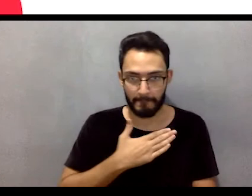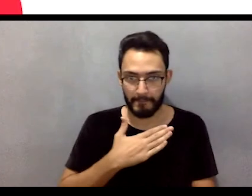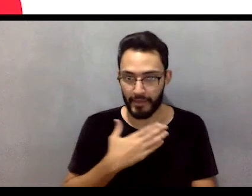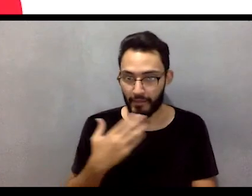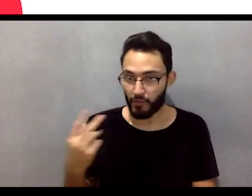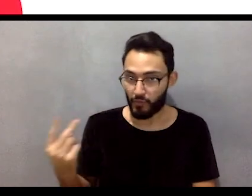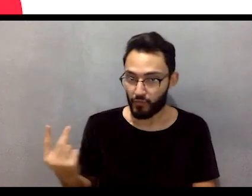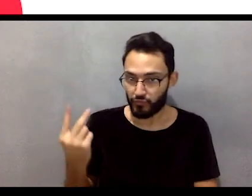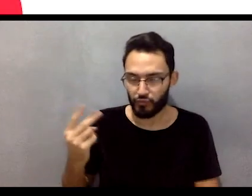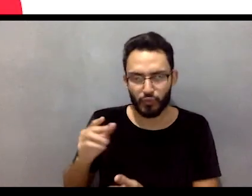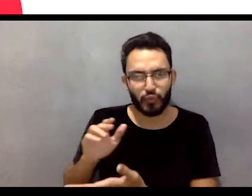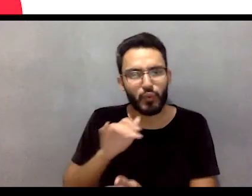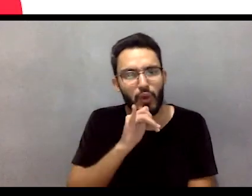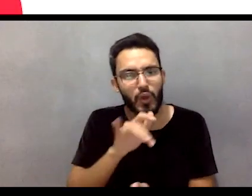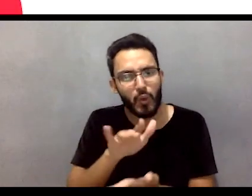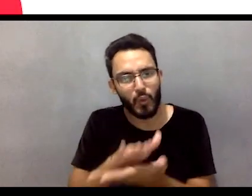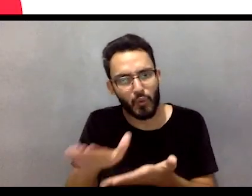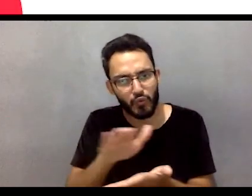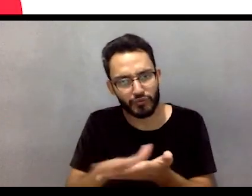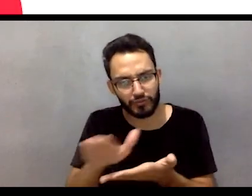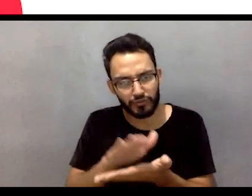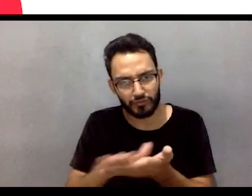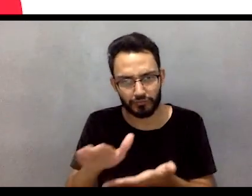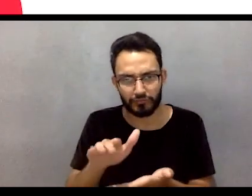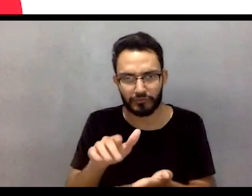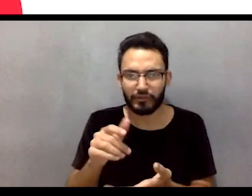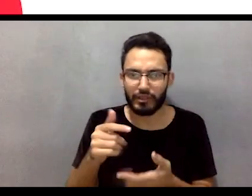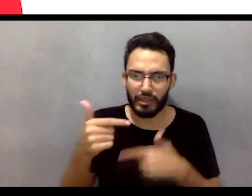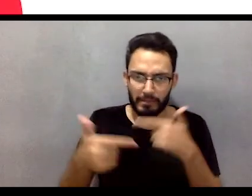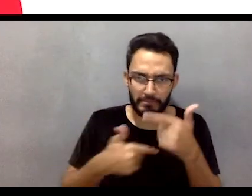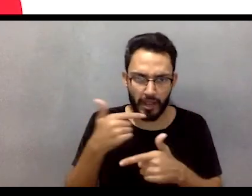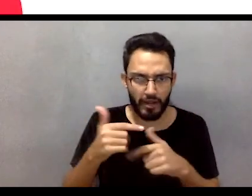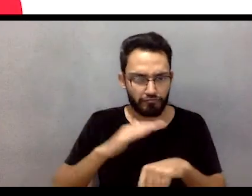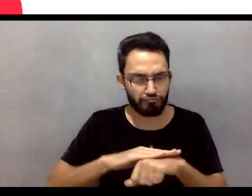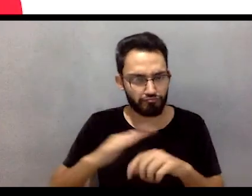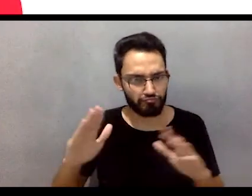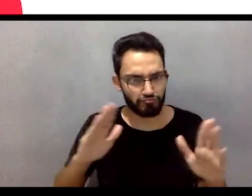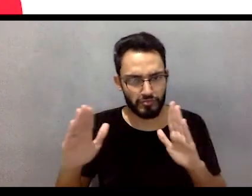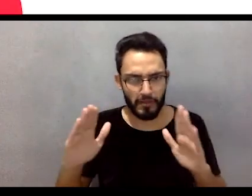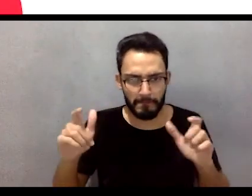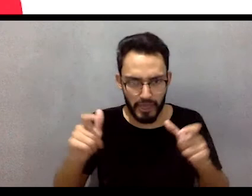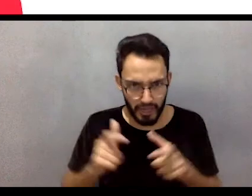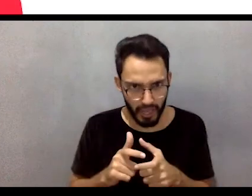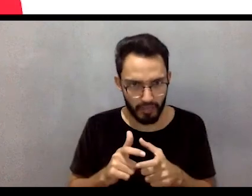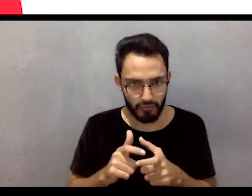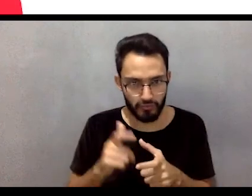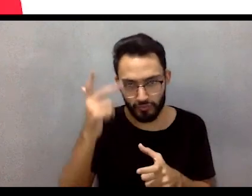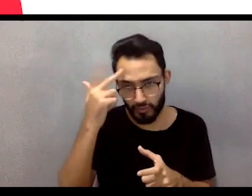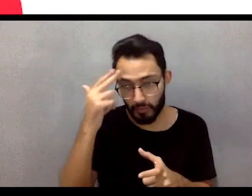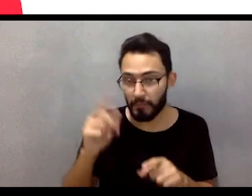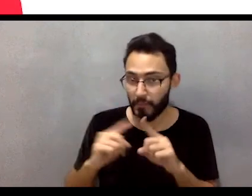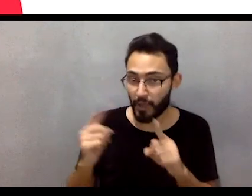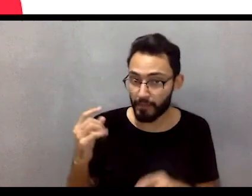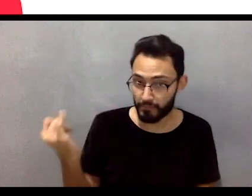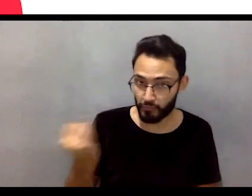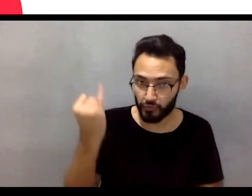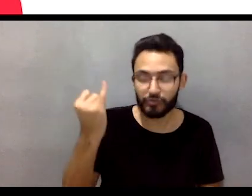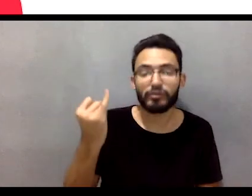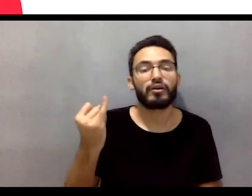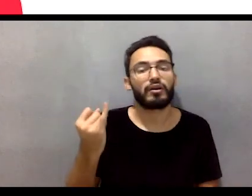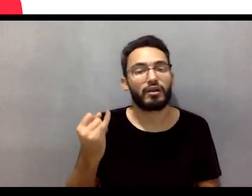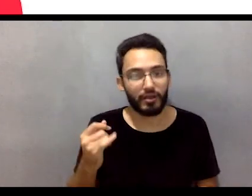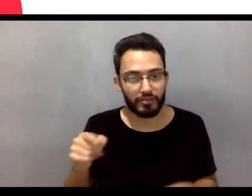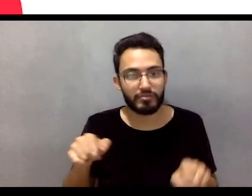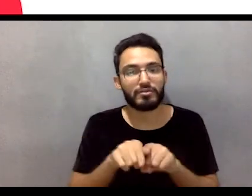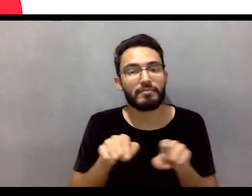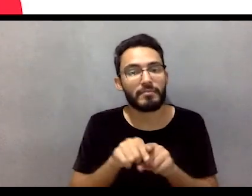custo do meu trabalho, se é um trabalho pequenininho, e a gente, ele é muito importante, ele também faz